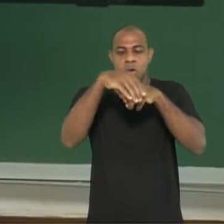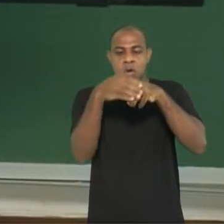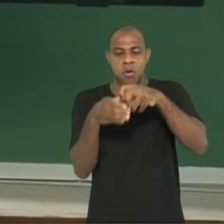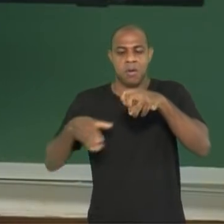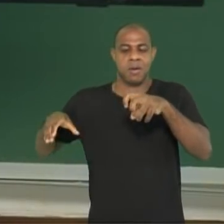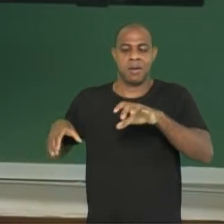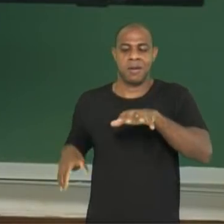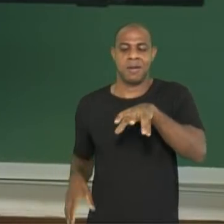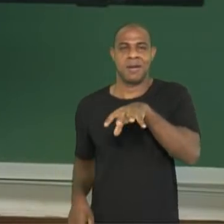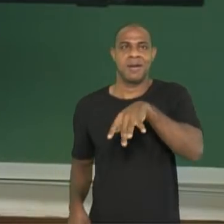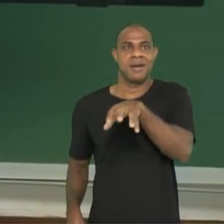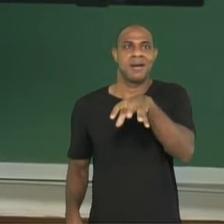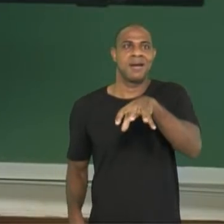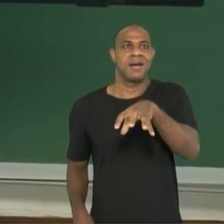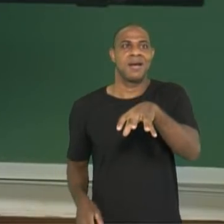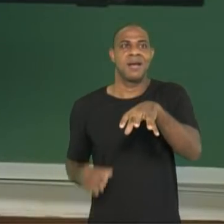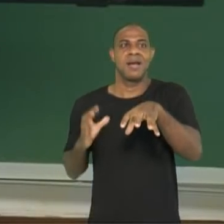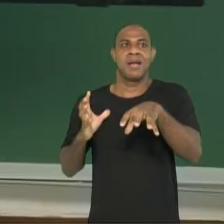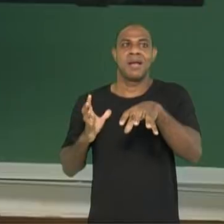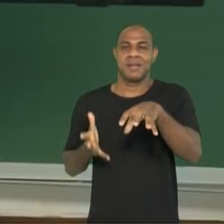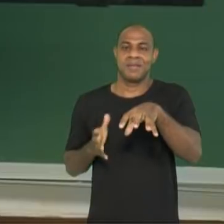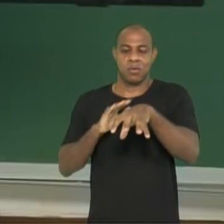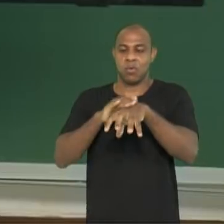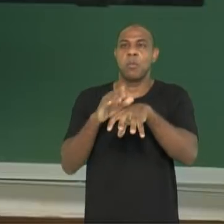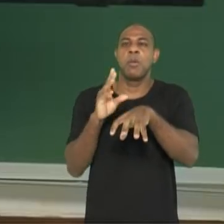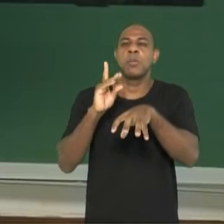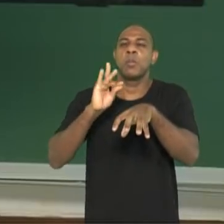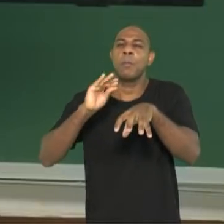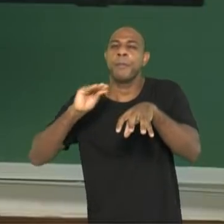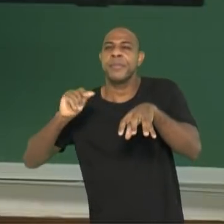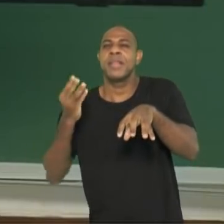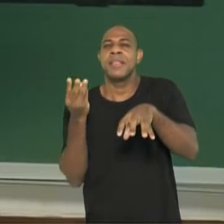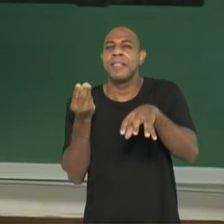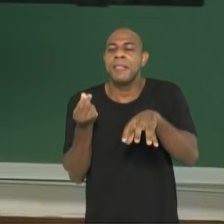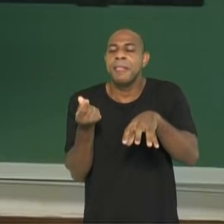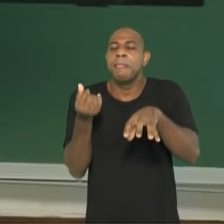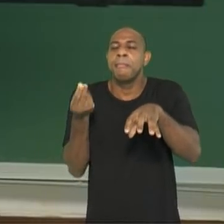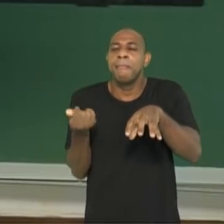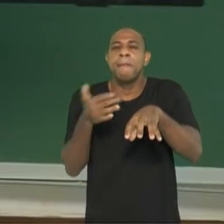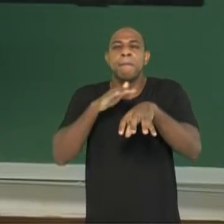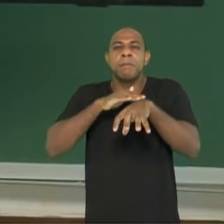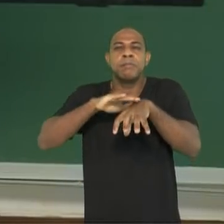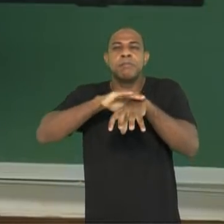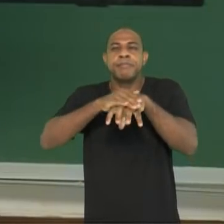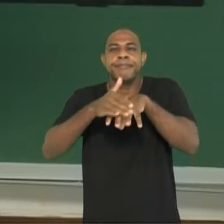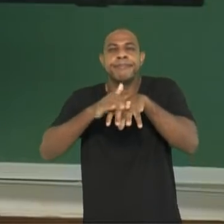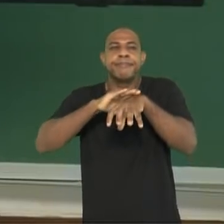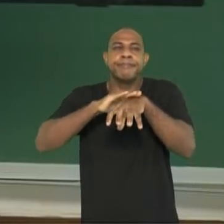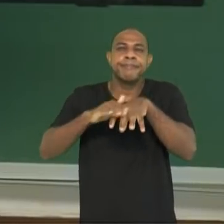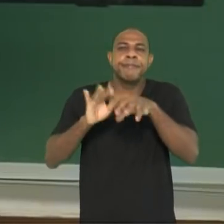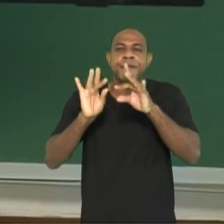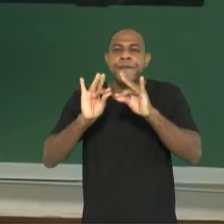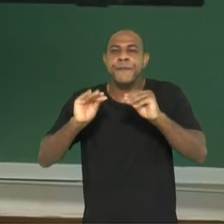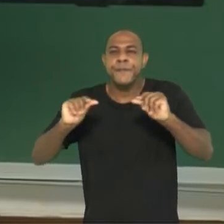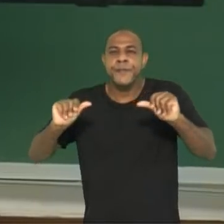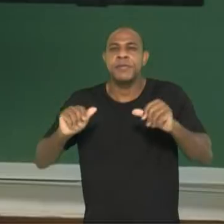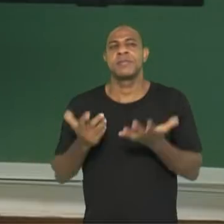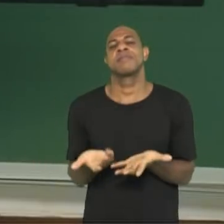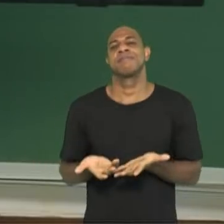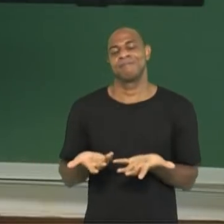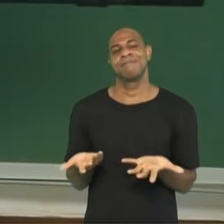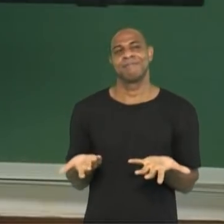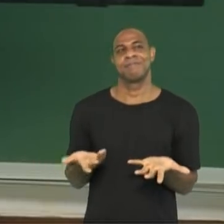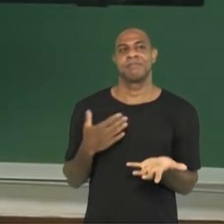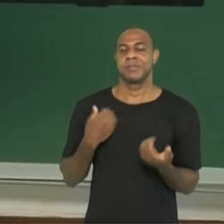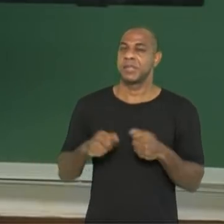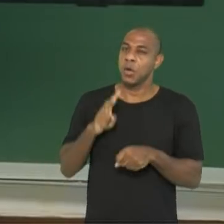ele troca essa pele, o corpo dele fica bem fino, bem sensível. Então ele precisa ser mais cuidadoso nas suas atitudes, porque aí